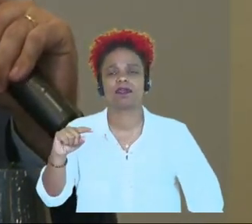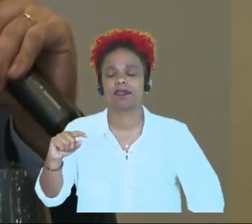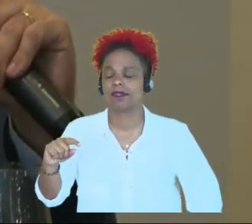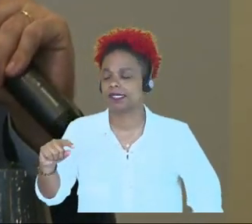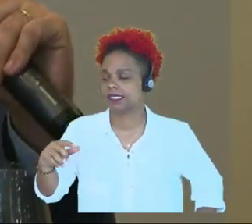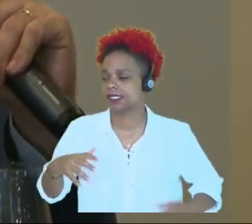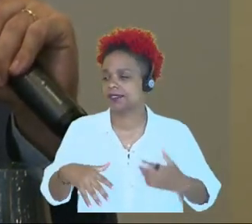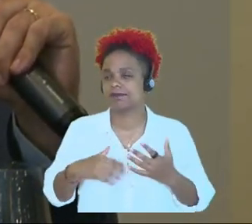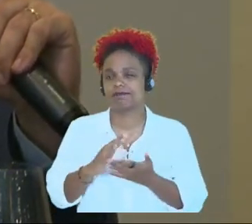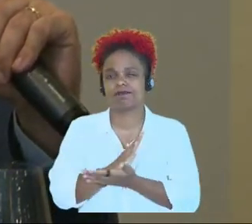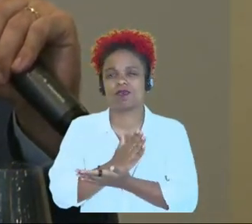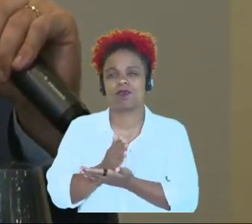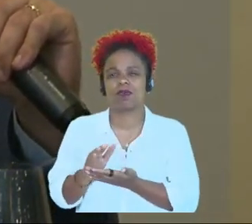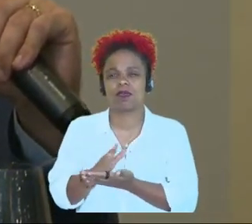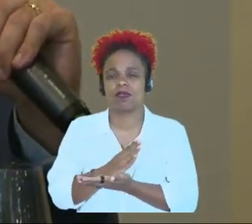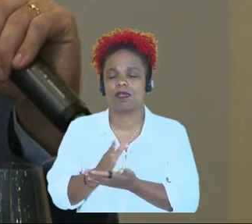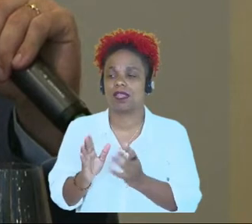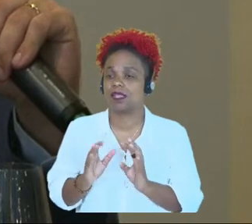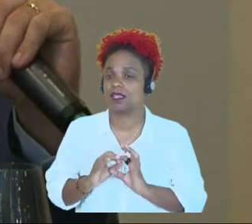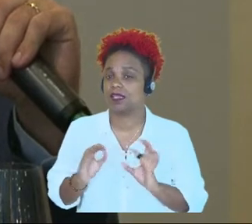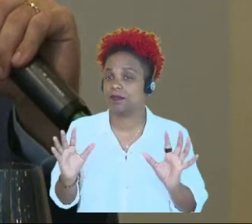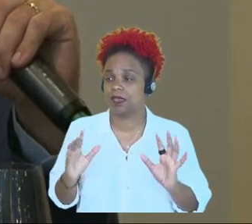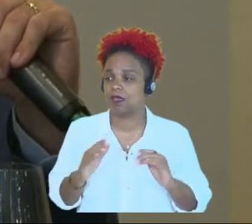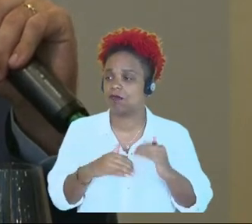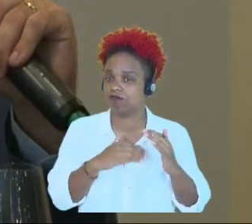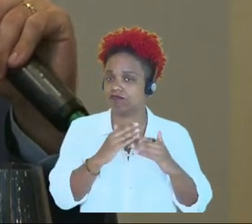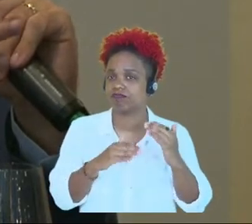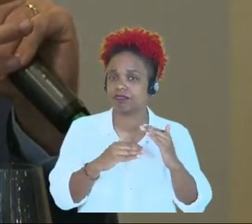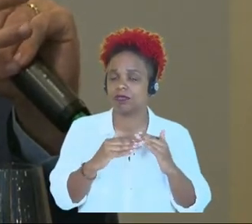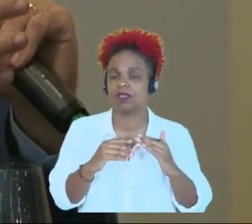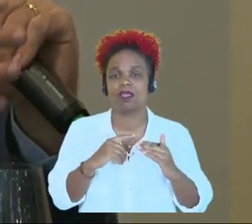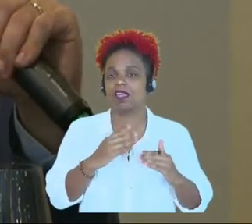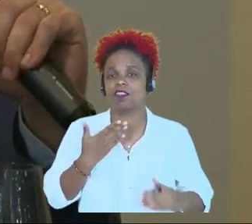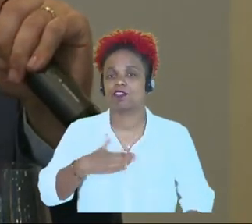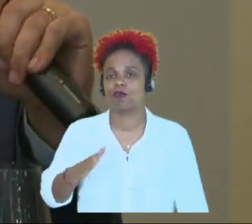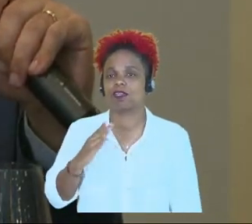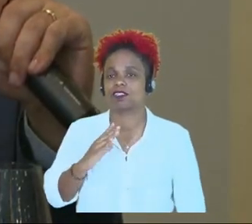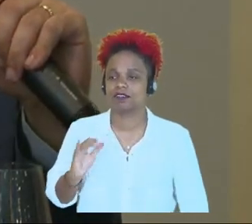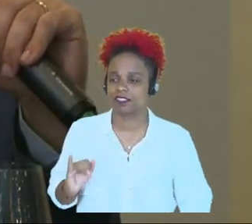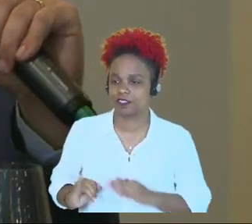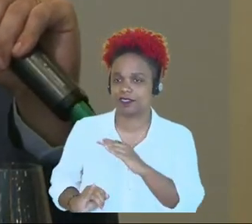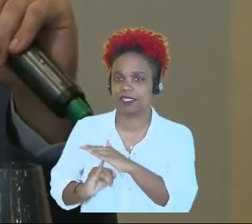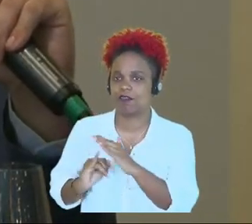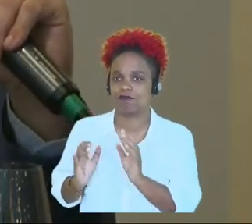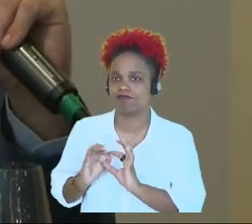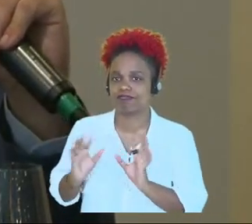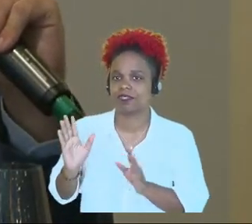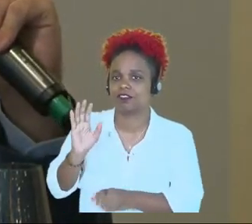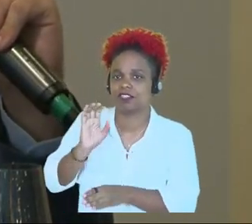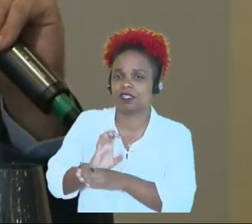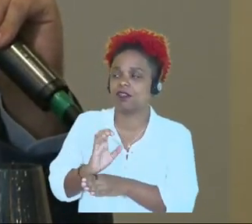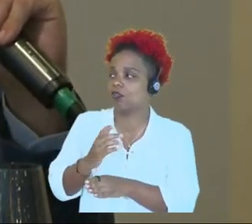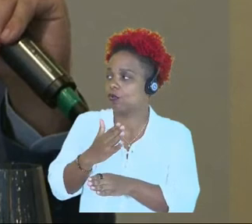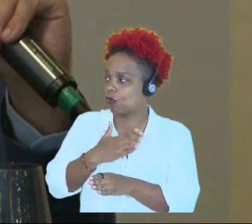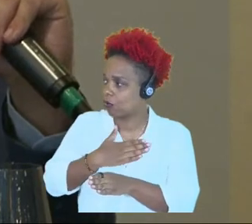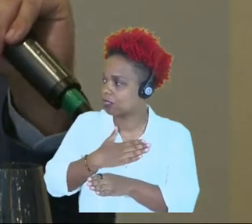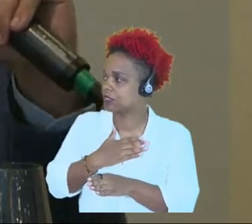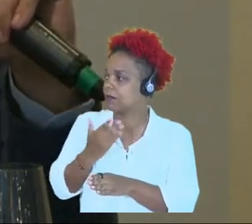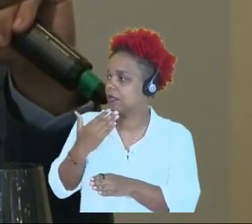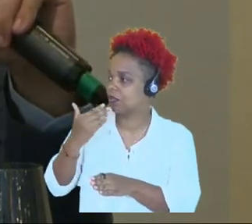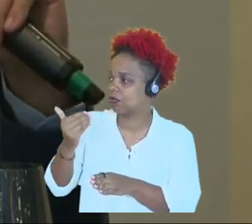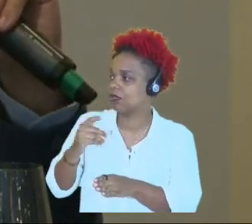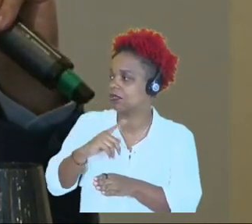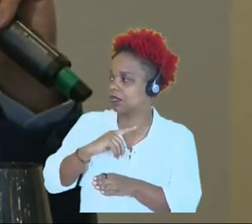incômodo com o conceito liberal de democracia. A extrema-direita não gosta da institucionalidade democrática. Ela gosta de uma democracia que, na melhor das